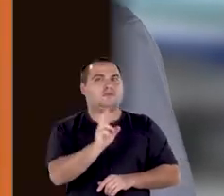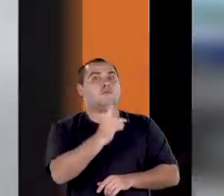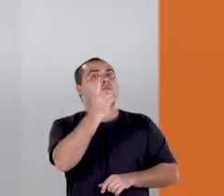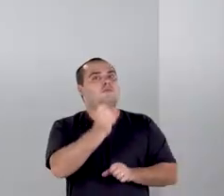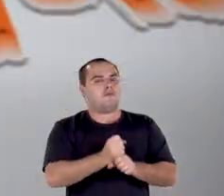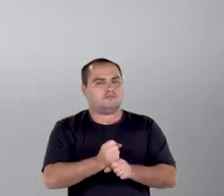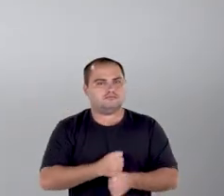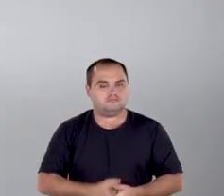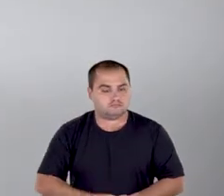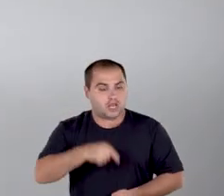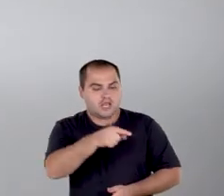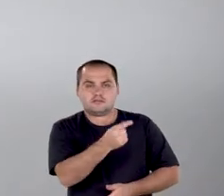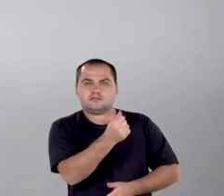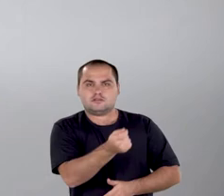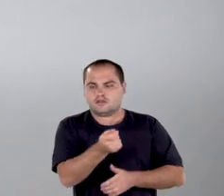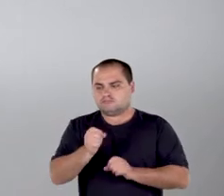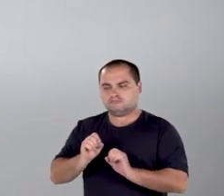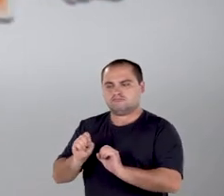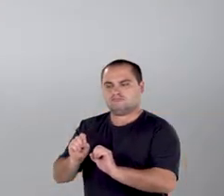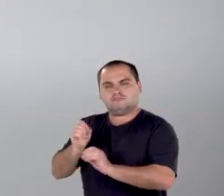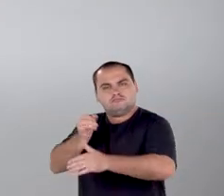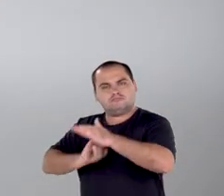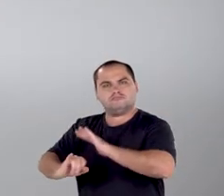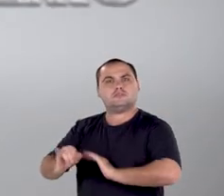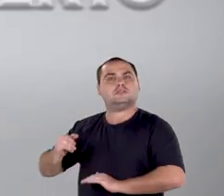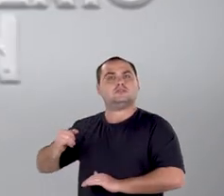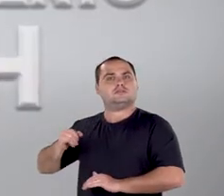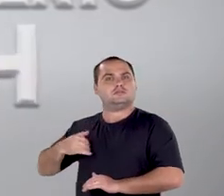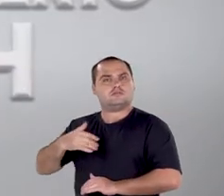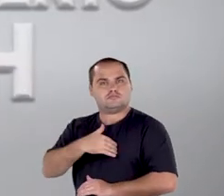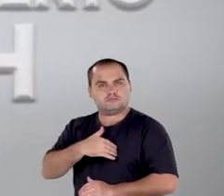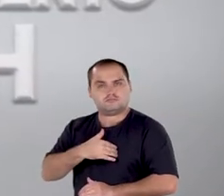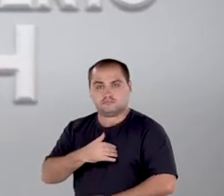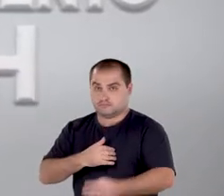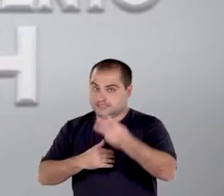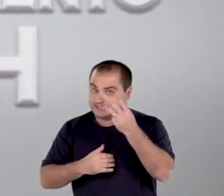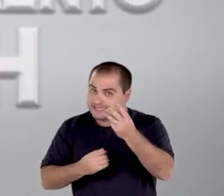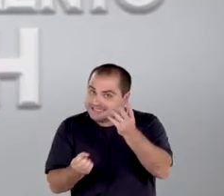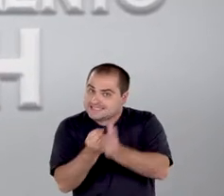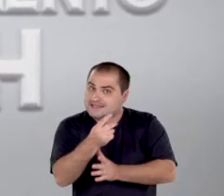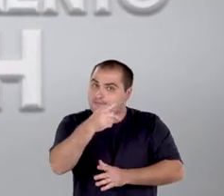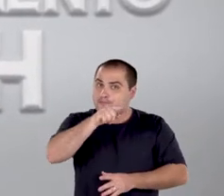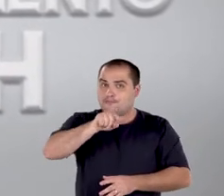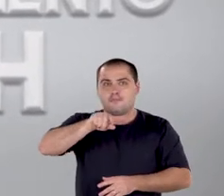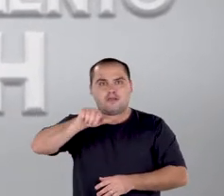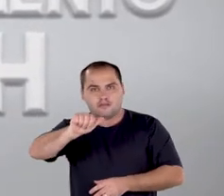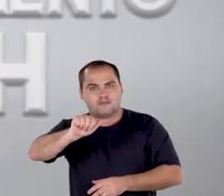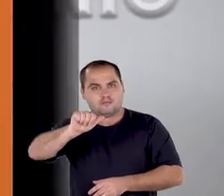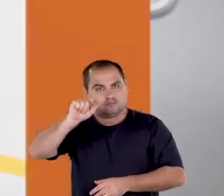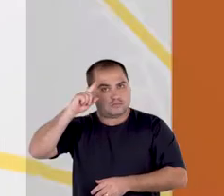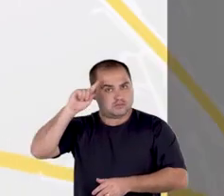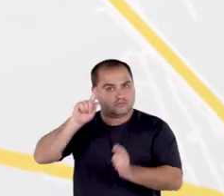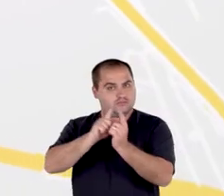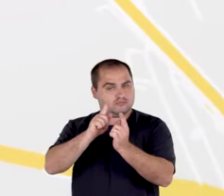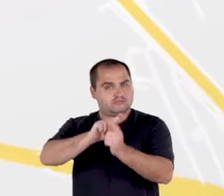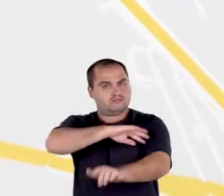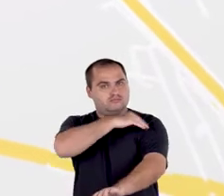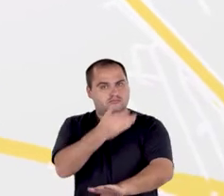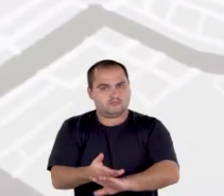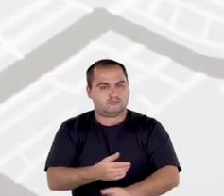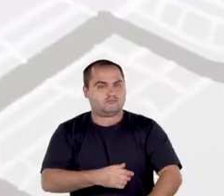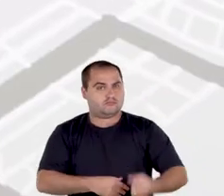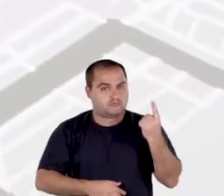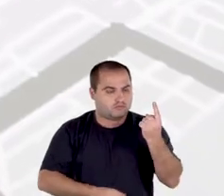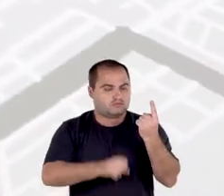ano. Vamos investir esse dinheiro em saúde, fazendo 3 pronto atendimentos 24 horas. Um no Santa